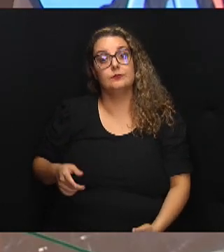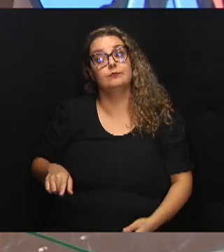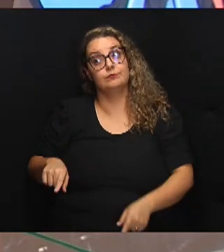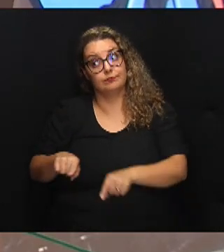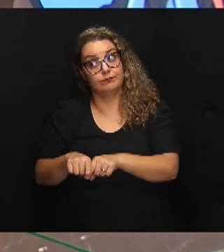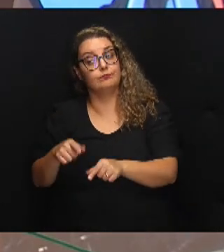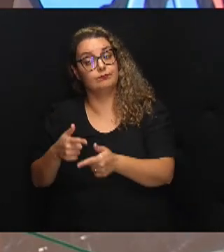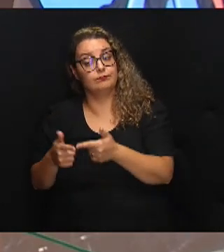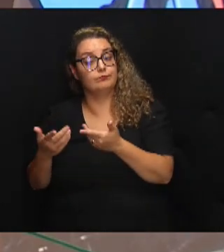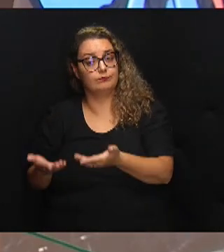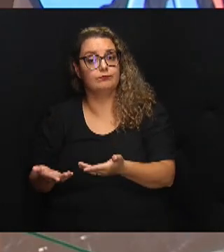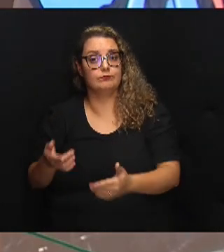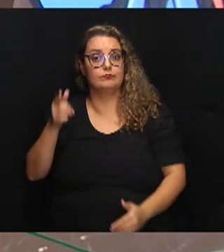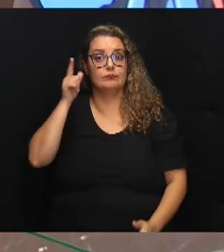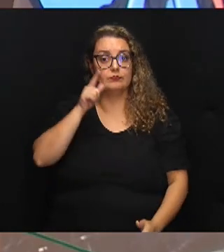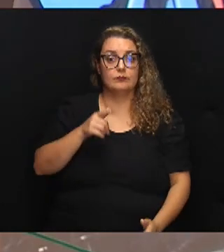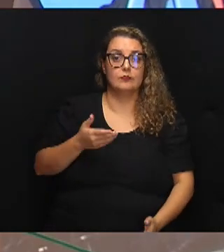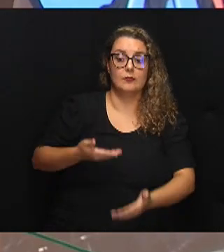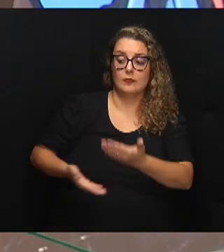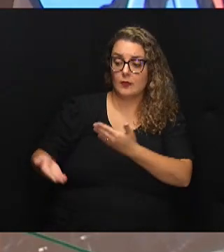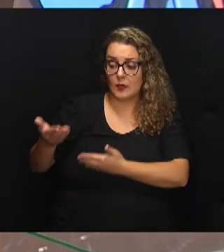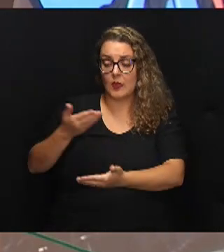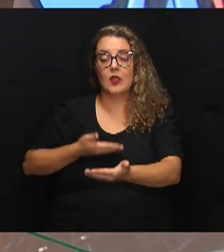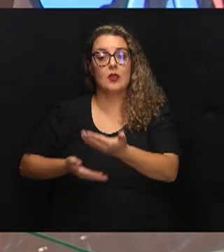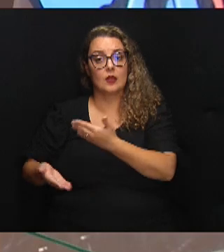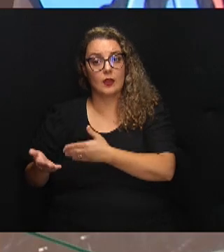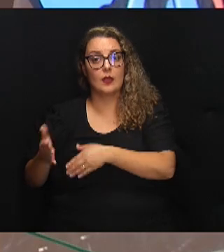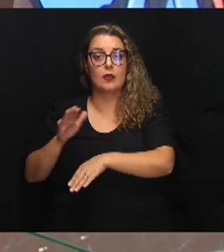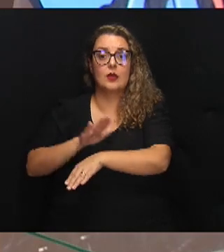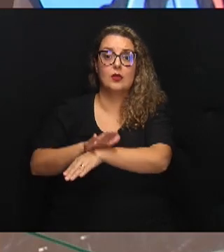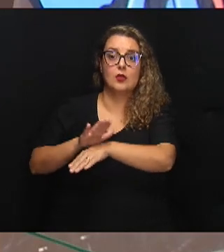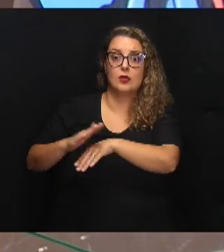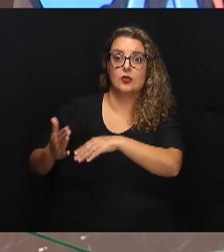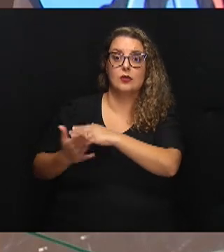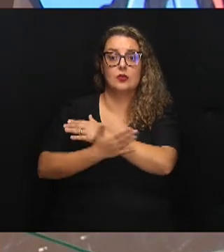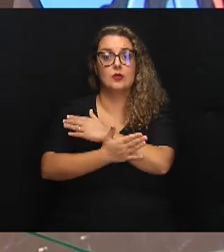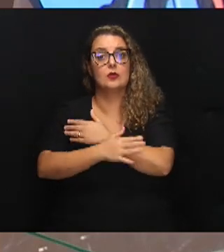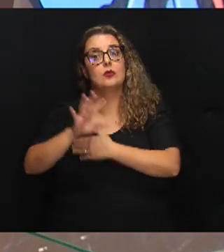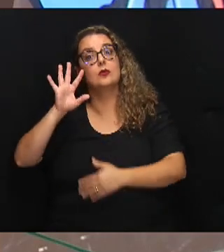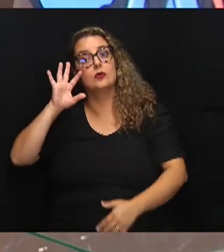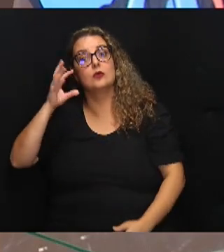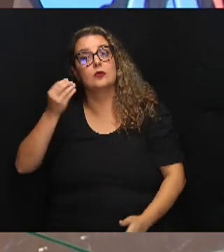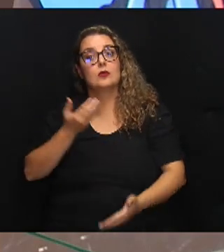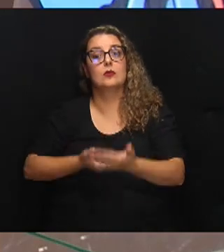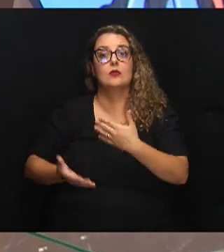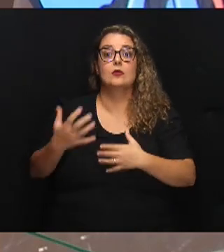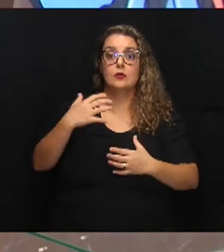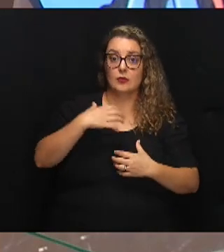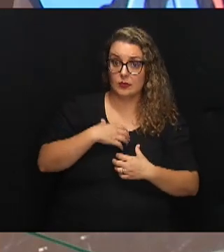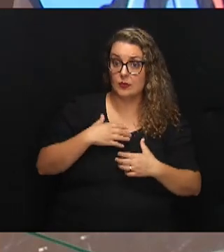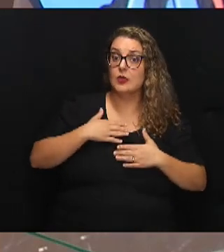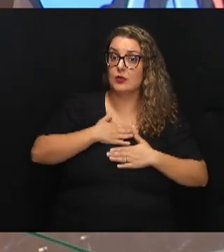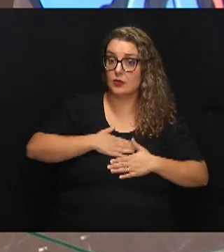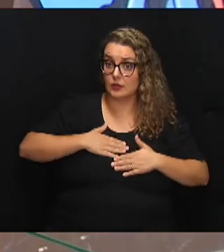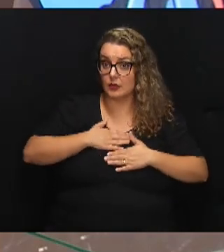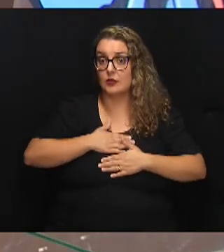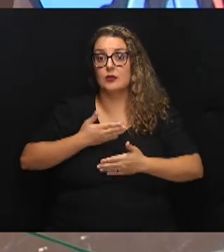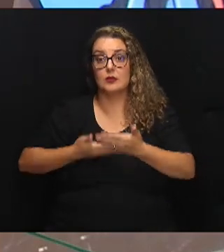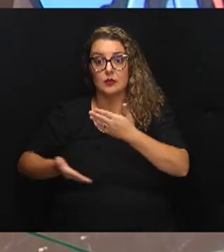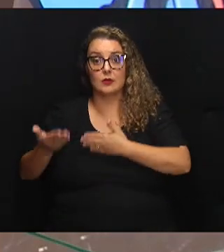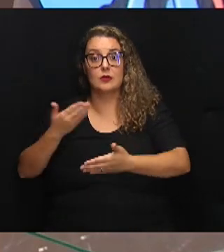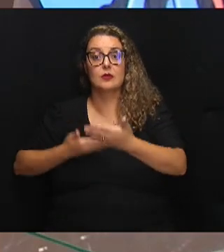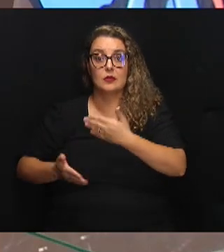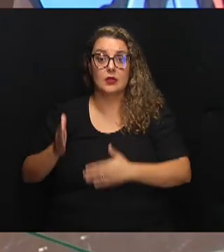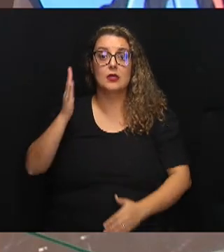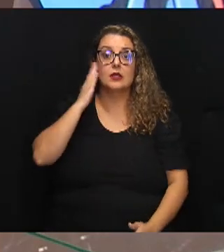e a gente conseguir compartilhar o conhecimento. É uma sensação prazerosa de compartilhar e saber que